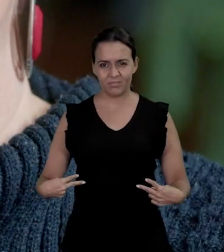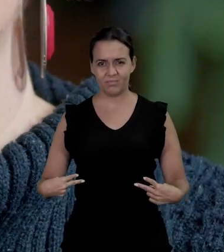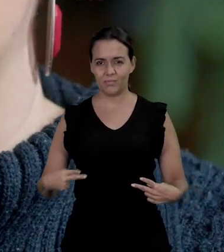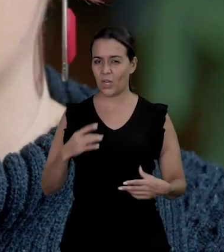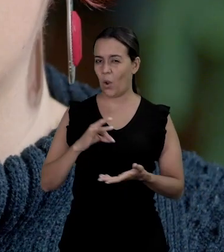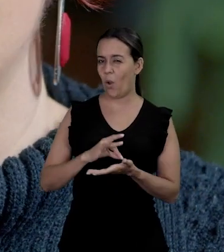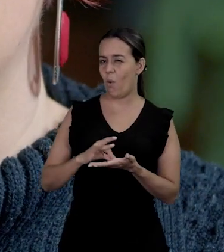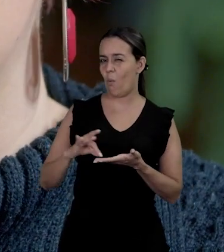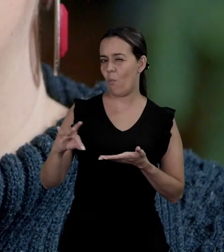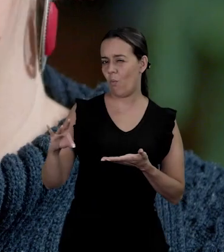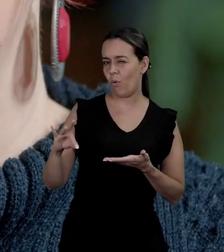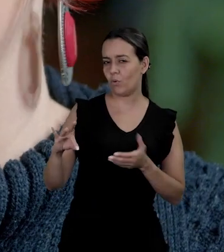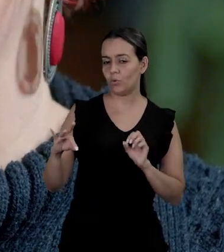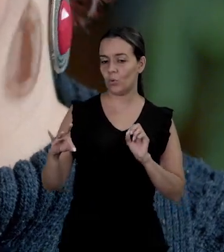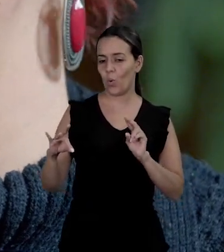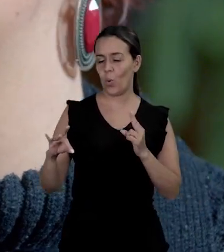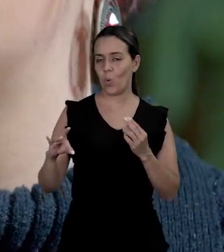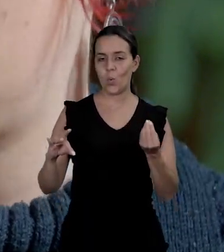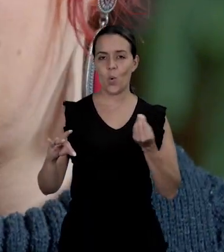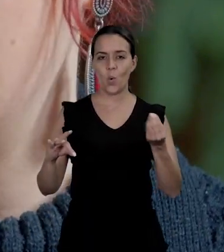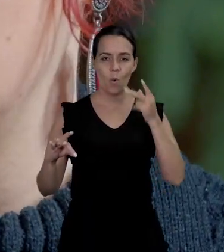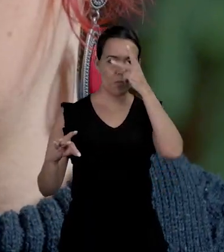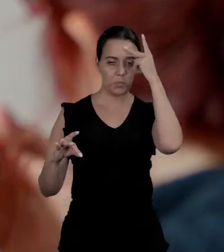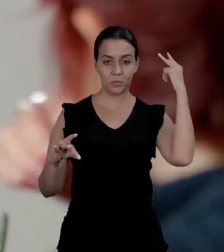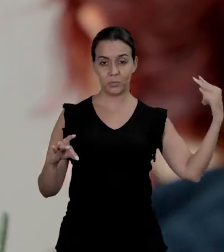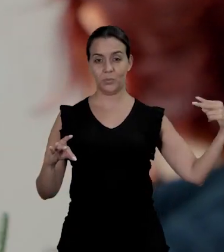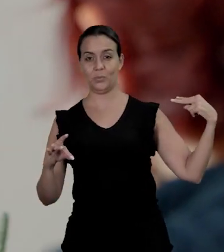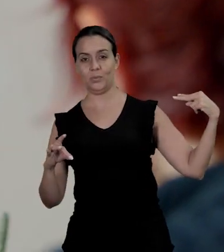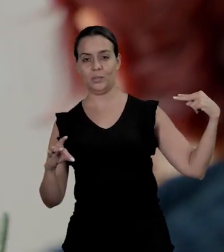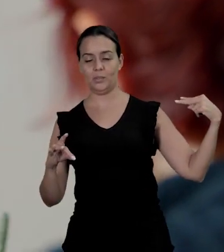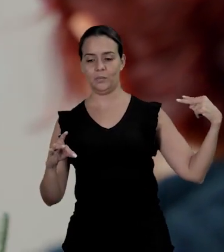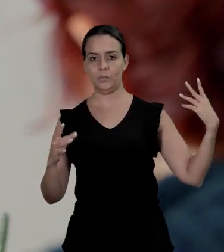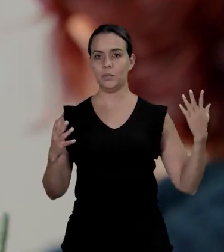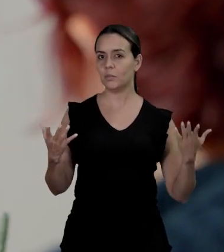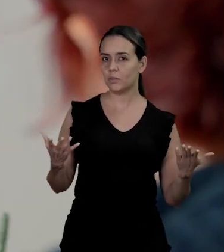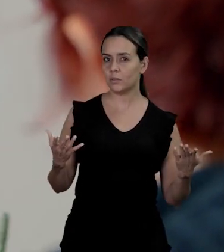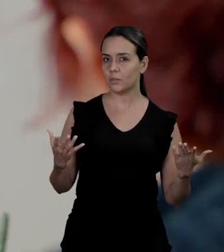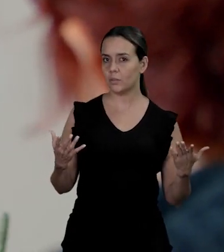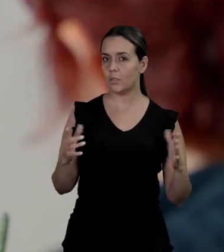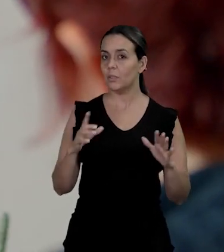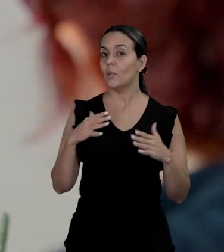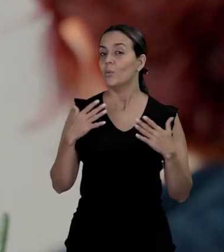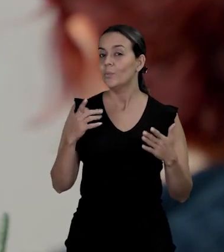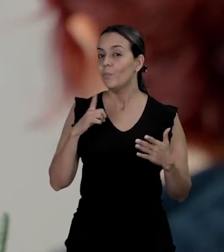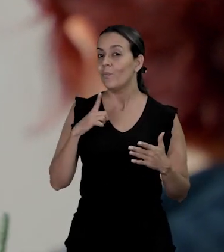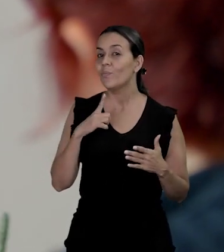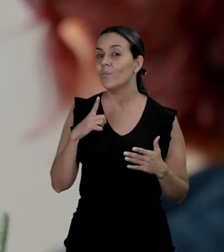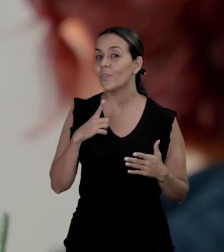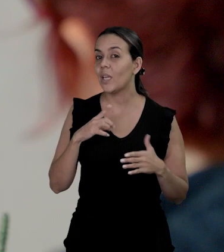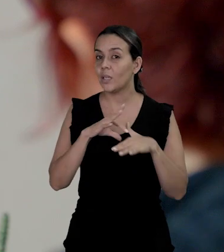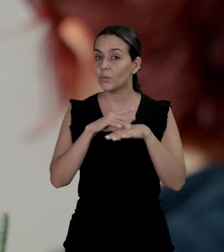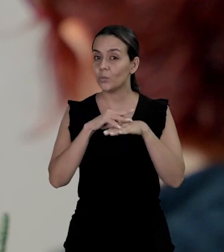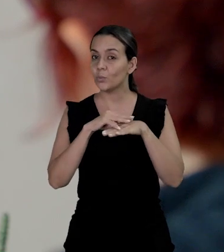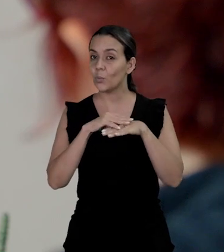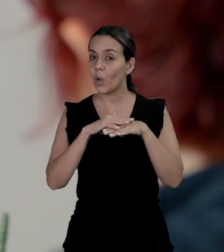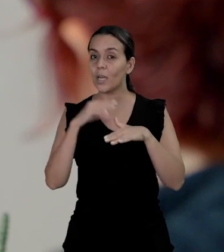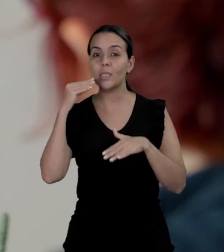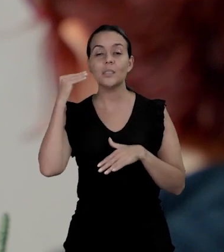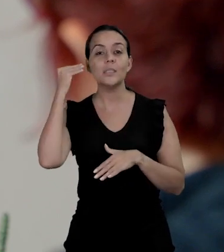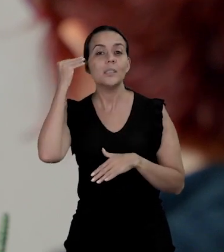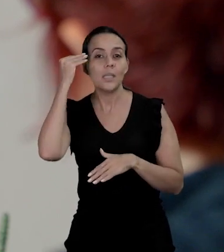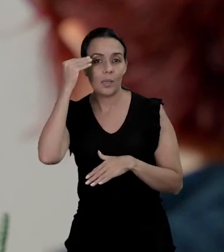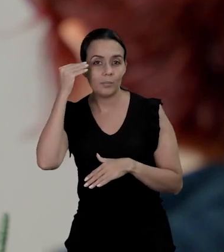que ele tem ódio ao corpo ou ao ódio como o corpo era tratado, né? As psicopatologias sexuais, tá?